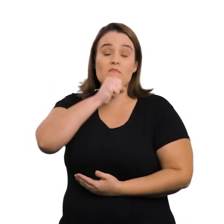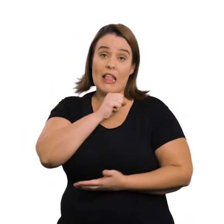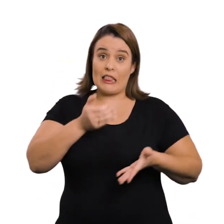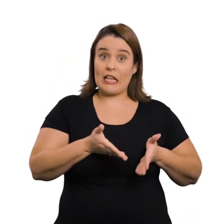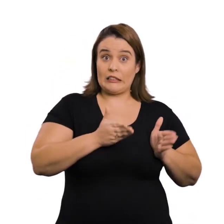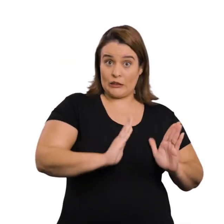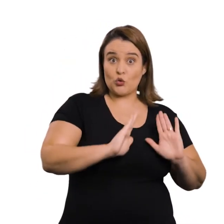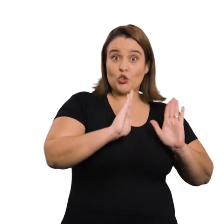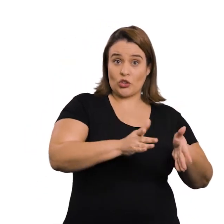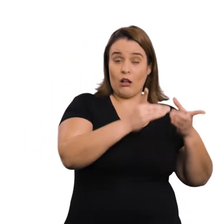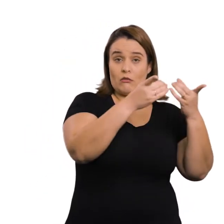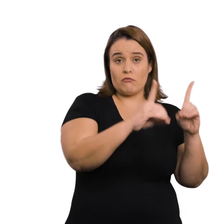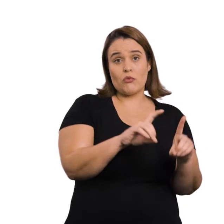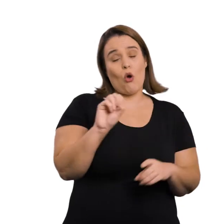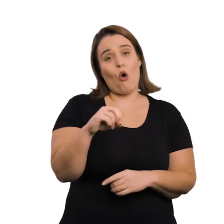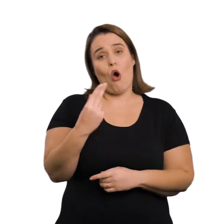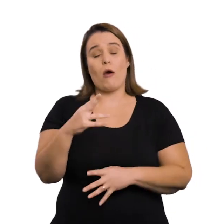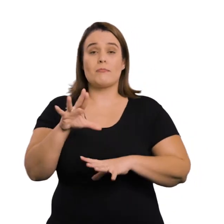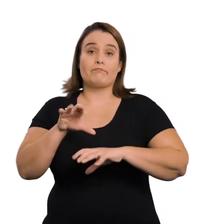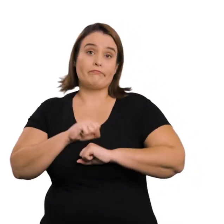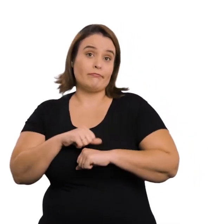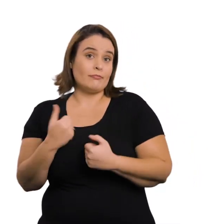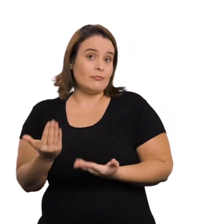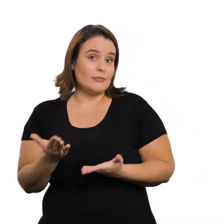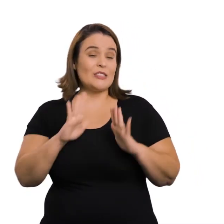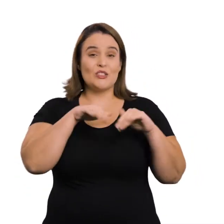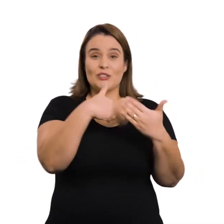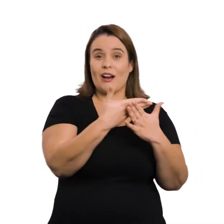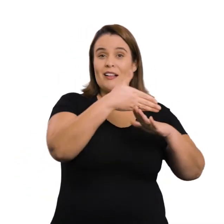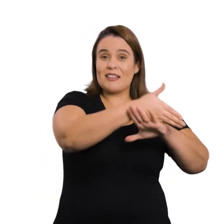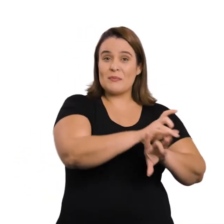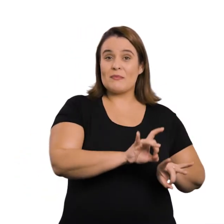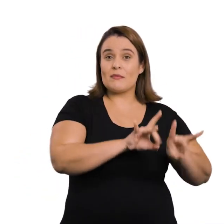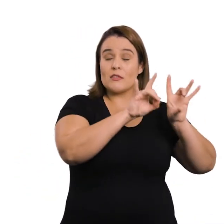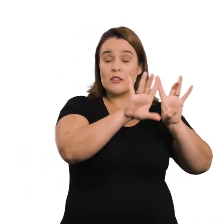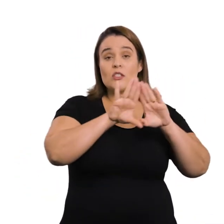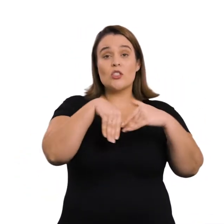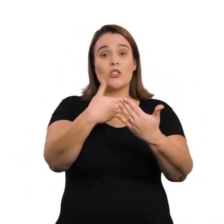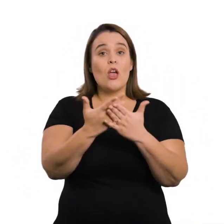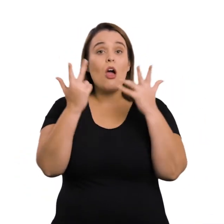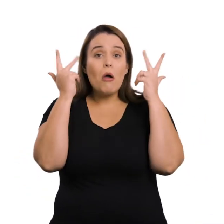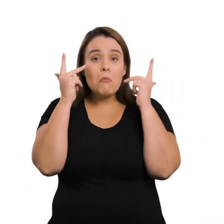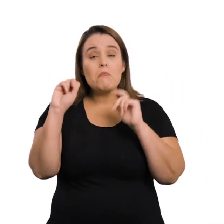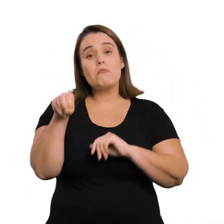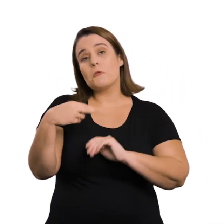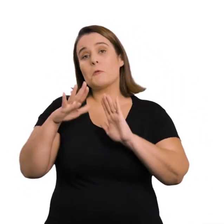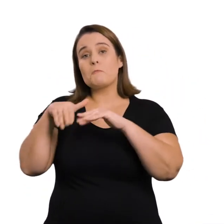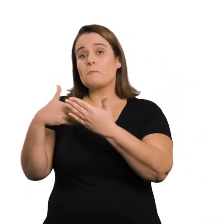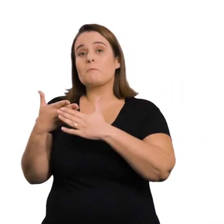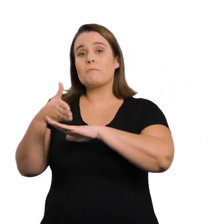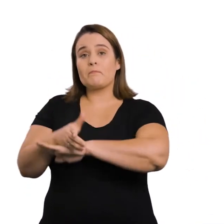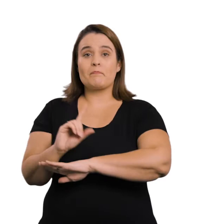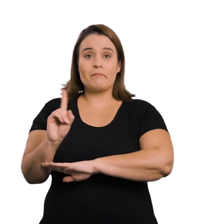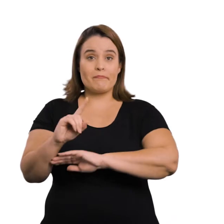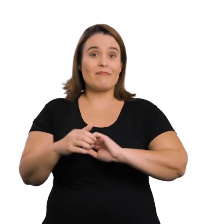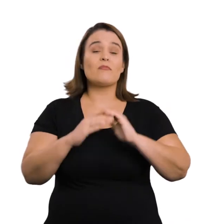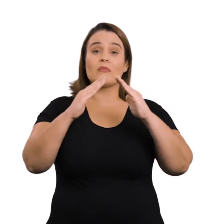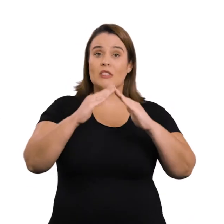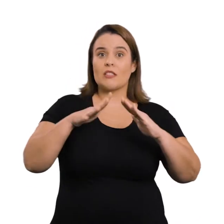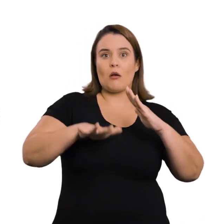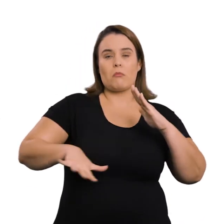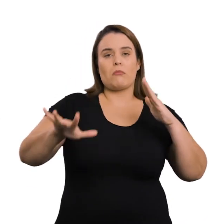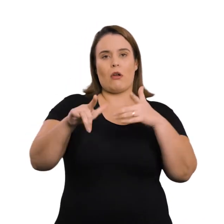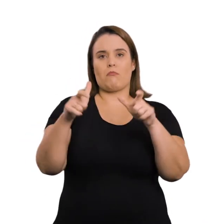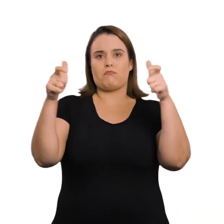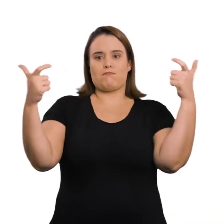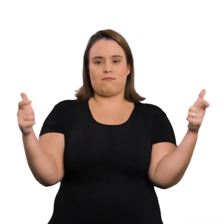com deficiência ou a adquiriram. Foram à escola especial, à escola regular ou não foram à escola. Moram em